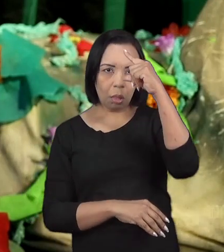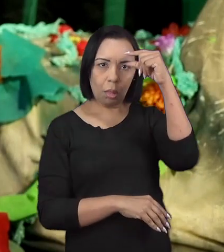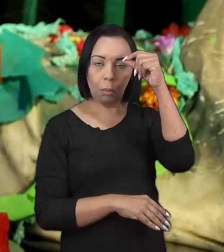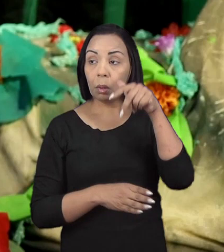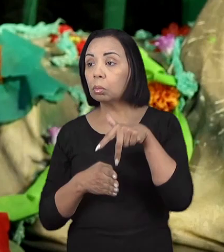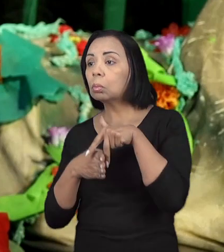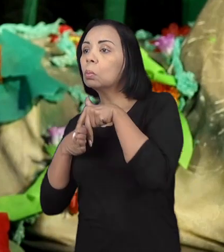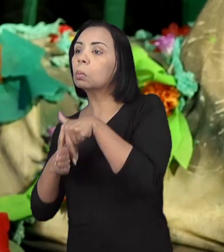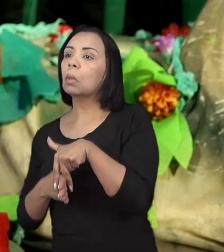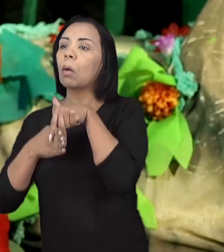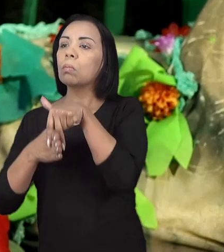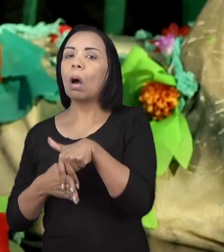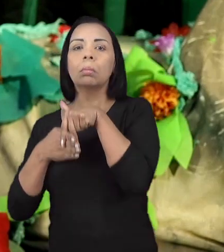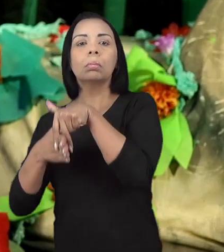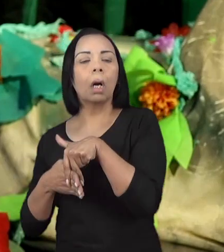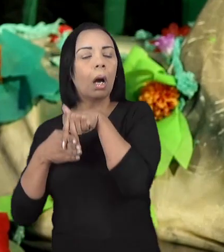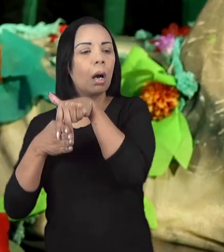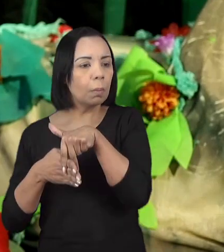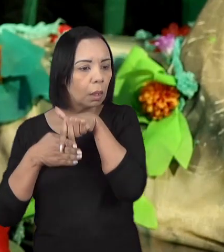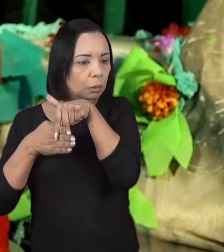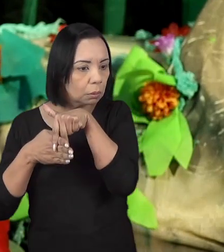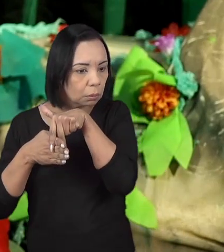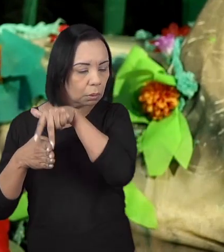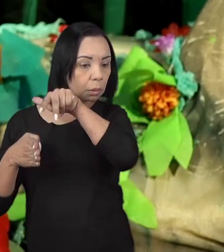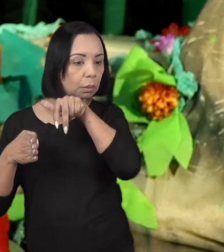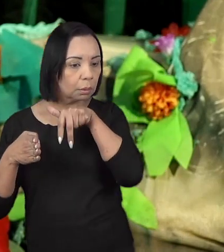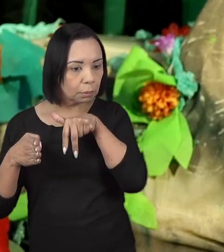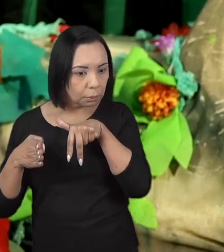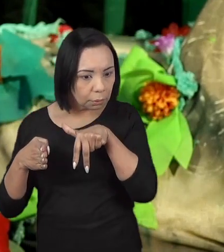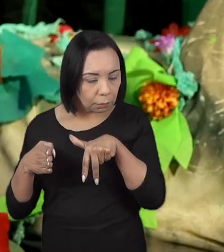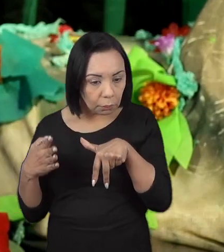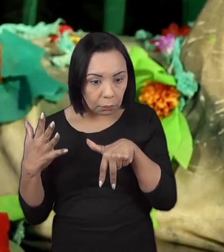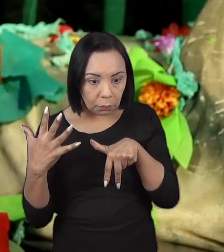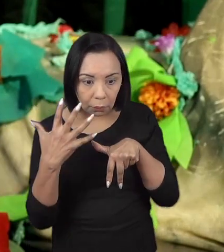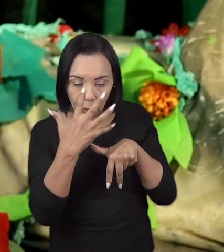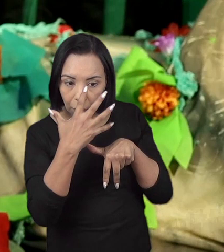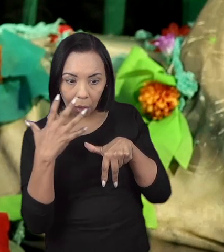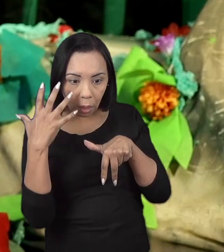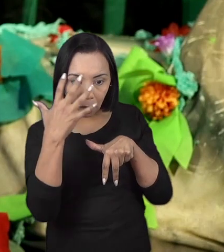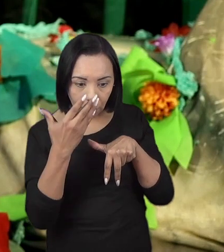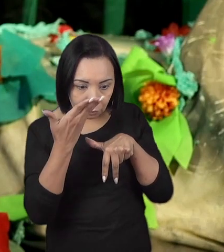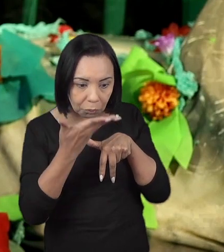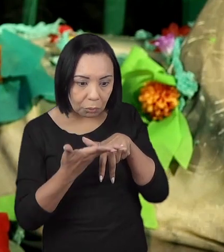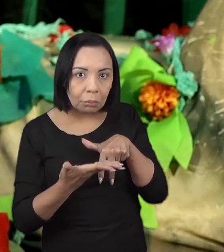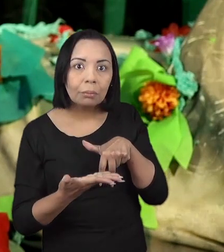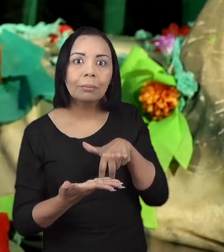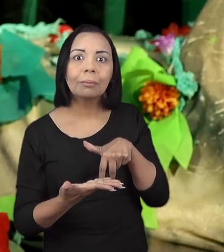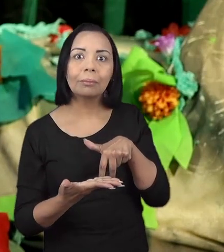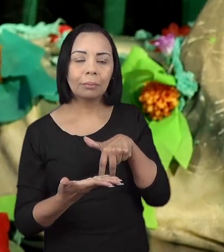príncipe cavalgando no topo da montanha viu o caixão e ficou fascinado pela beleza de Branca de